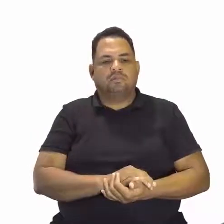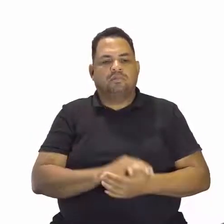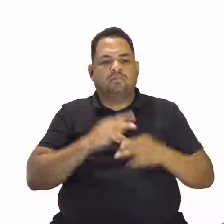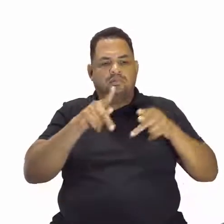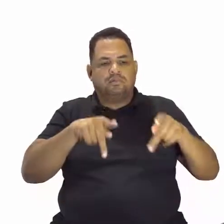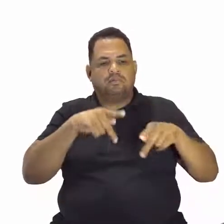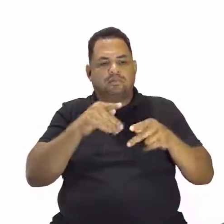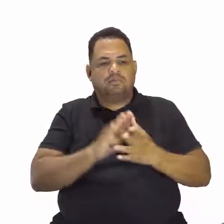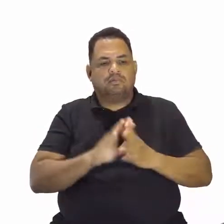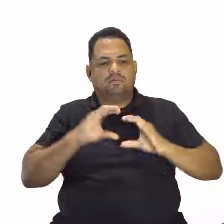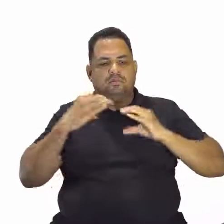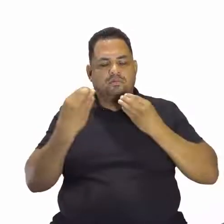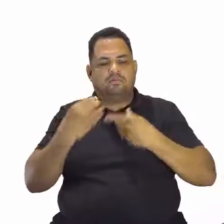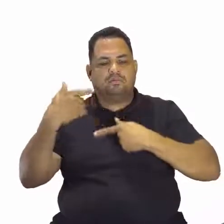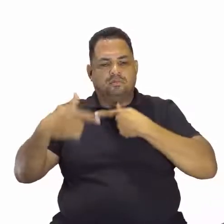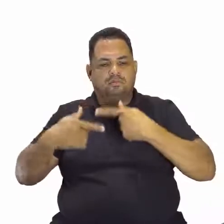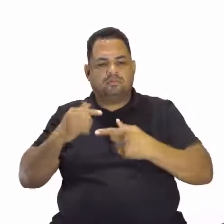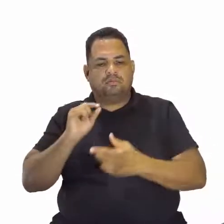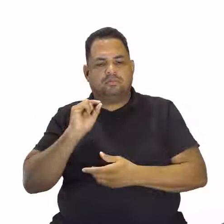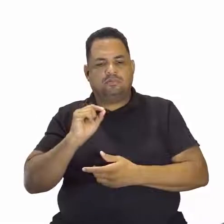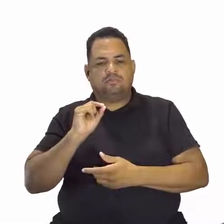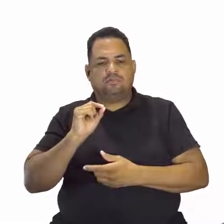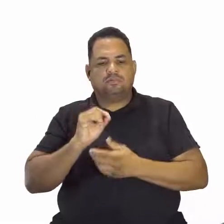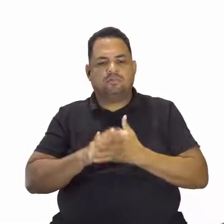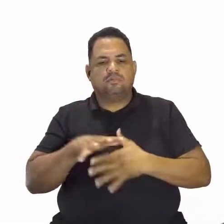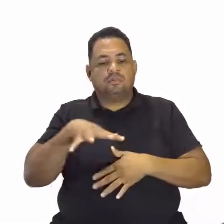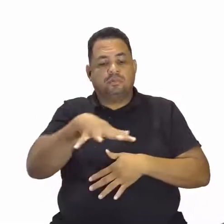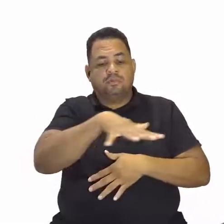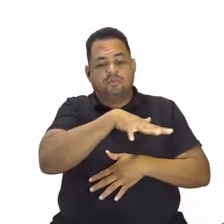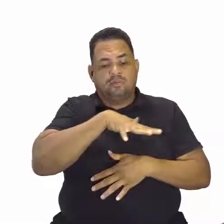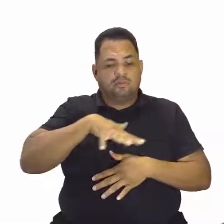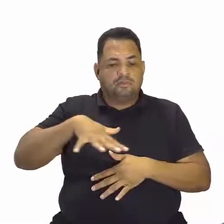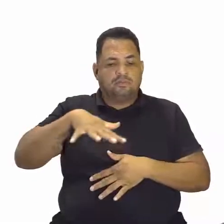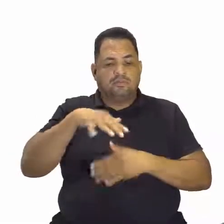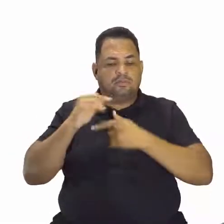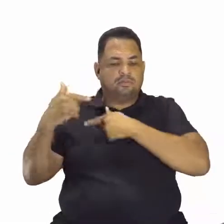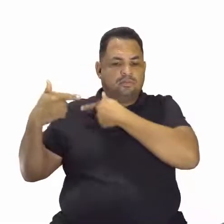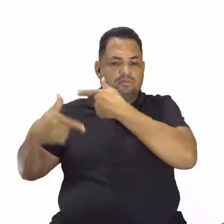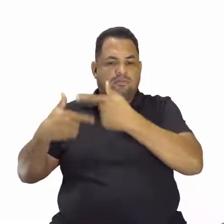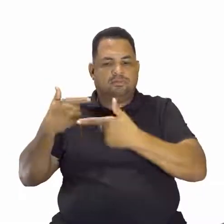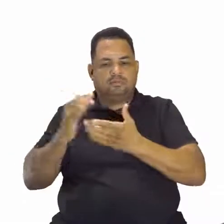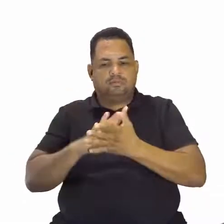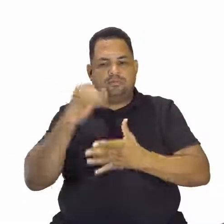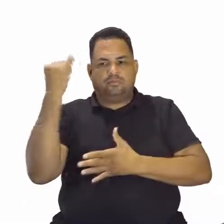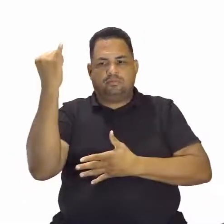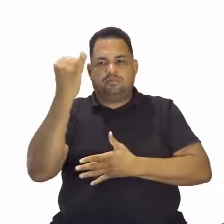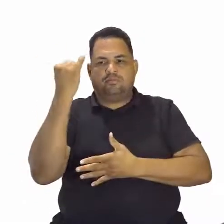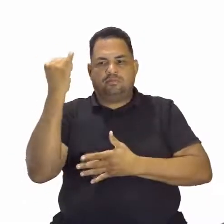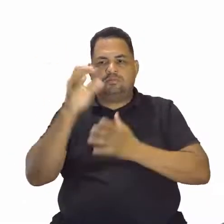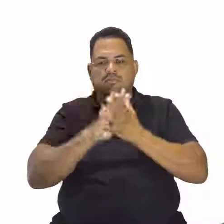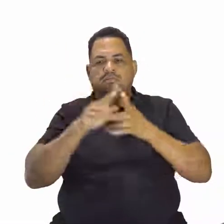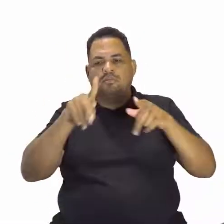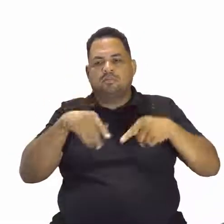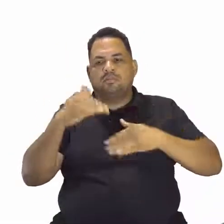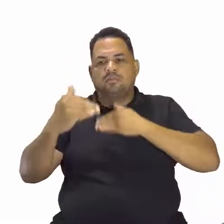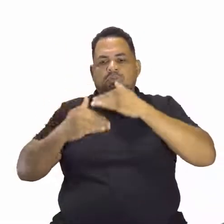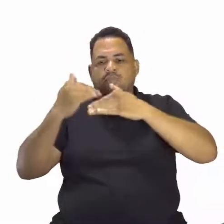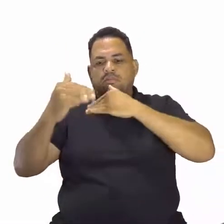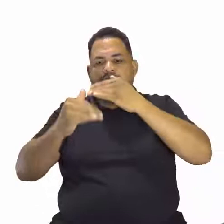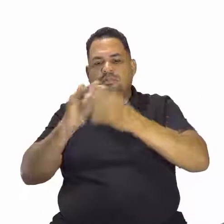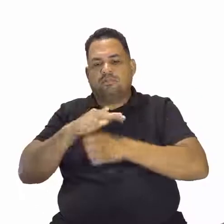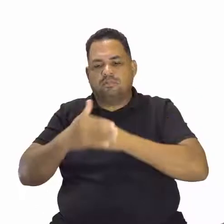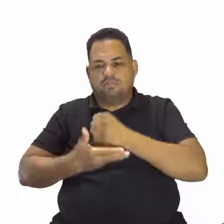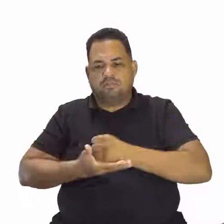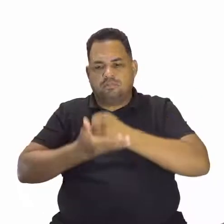comunidades tradicionais, o que é um território tradicional, a importância desses povos para o desenvolvimento